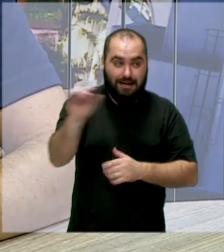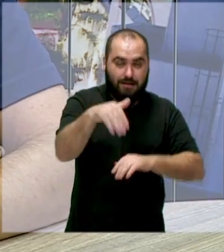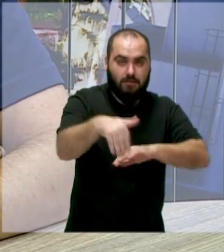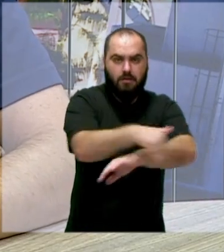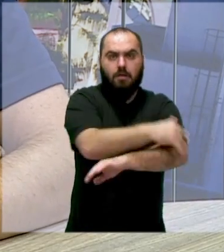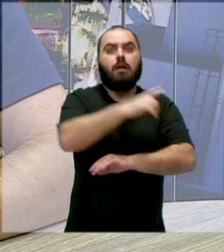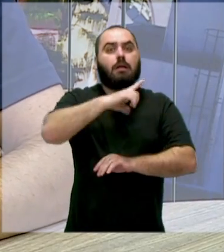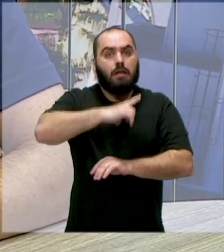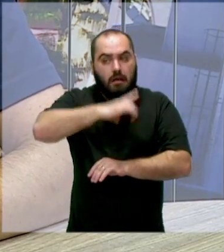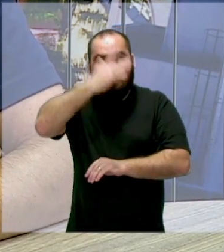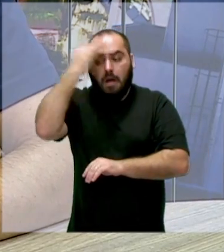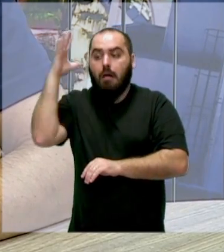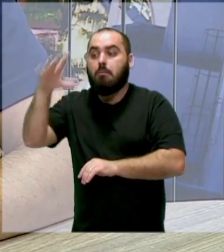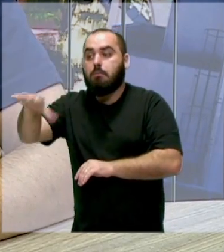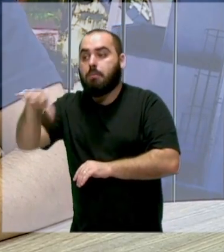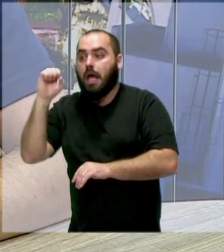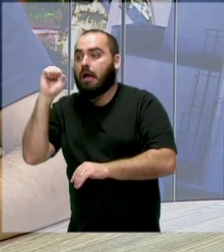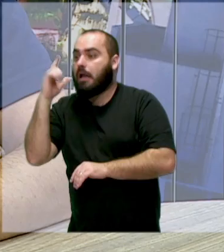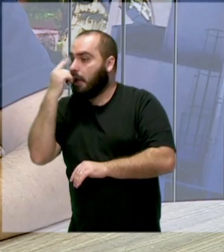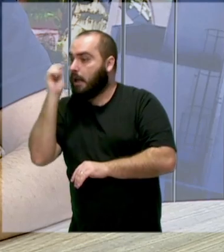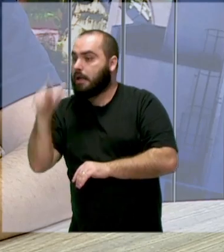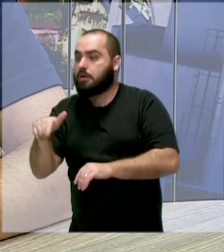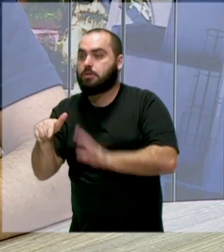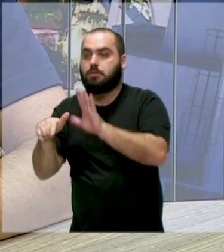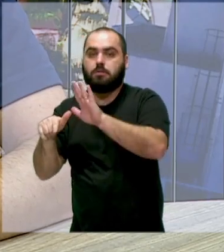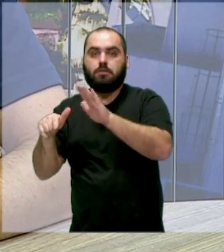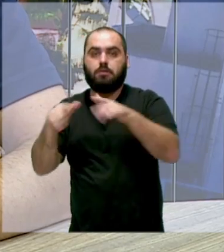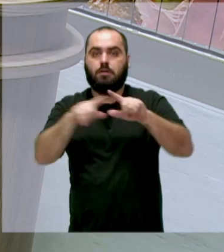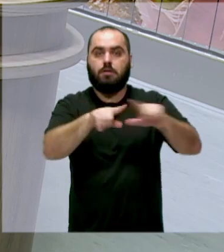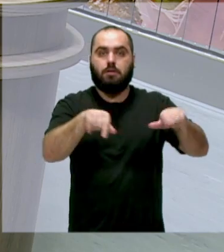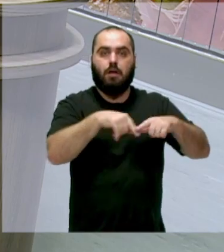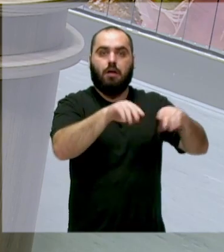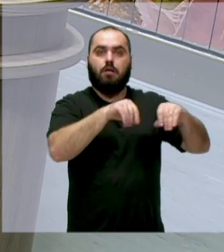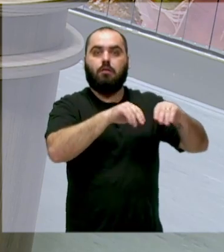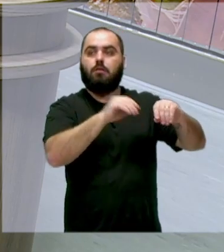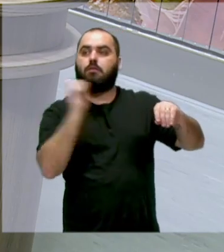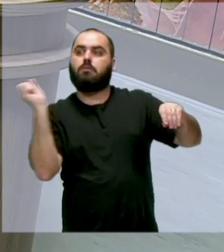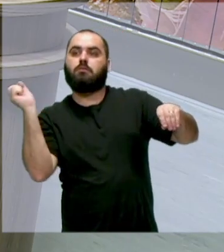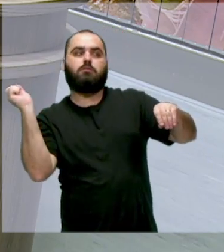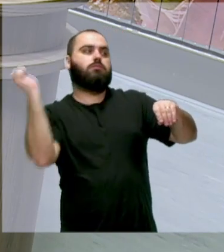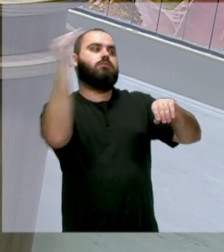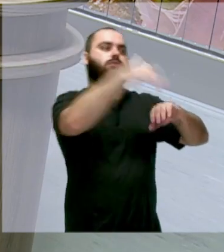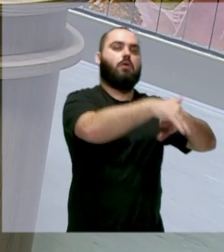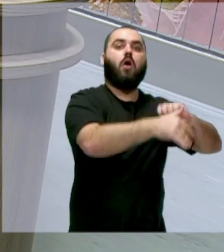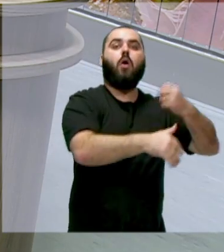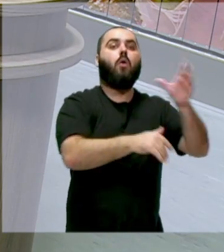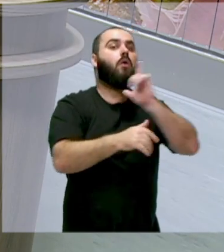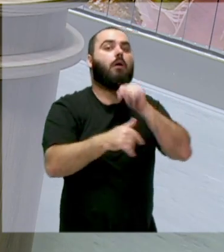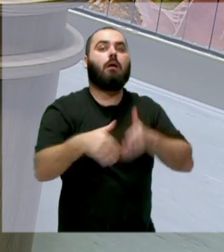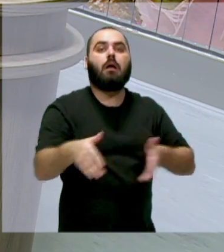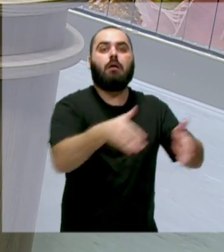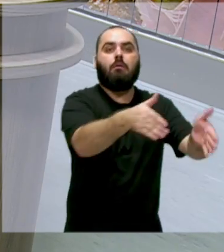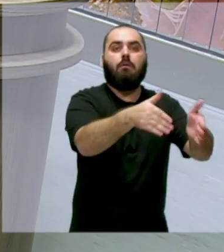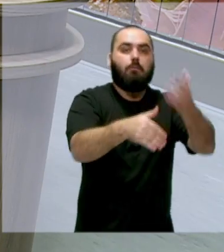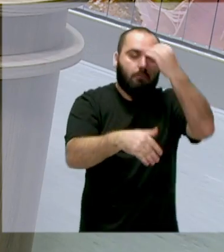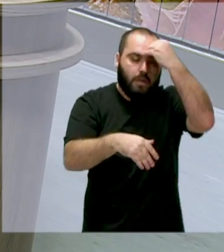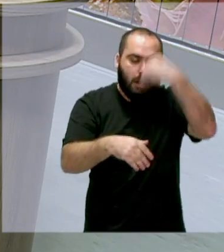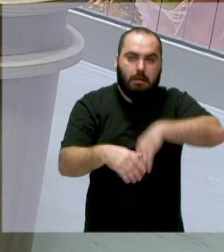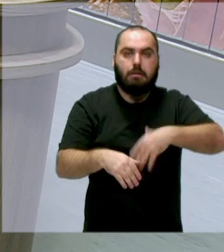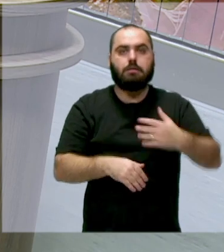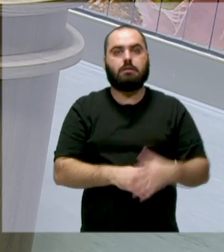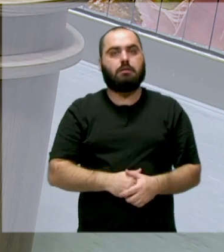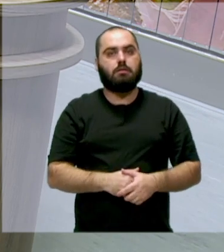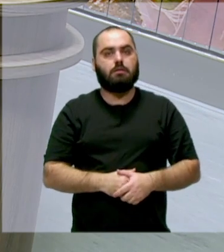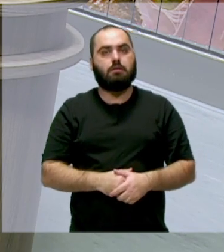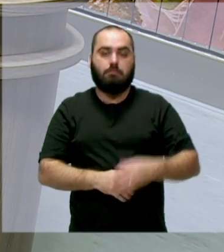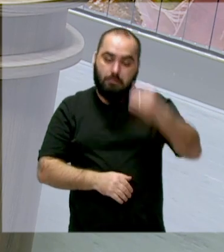ainda pegam lixo orgânico e jogam num terreno baldio ou jogam dentro do rio. Por preguiça de botar naquele dia,